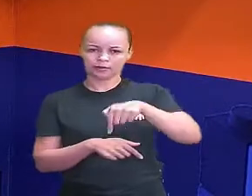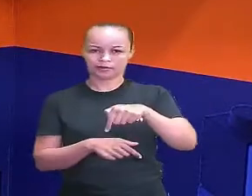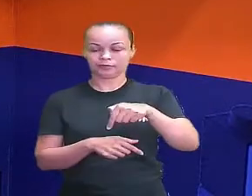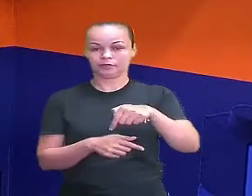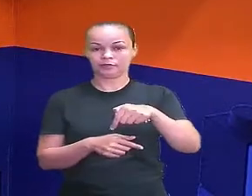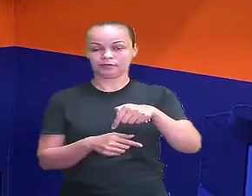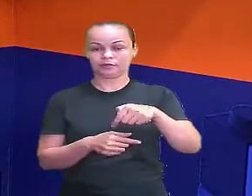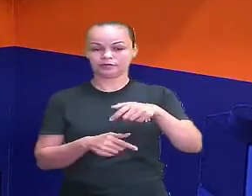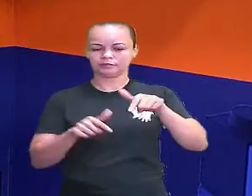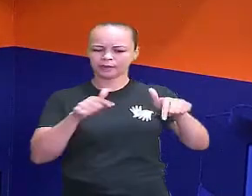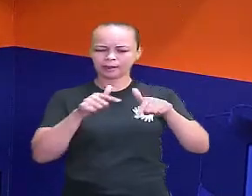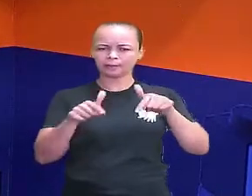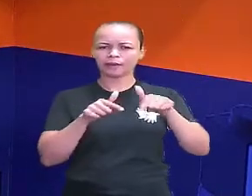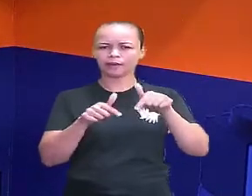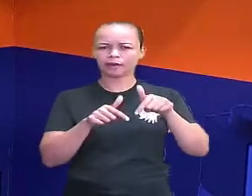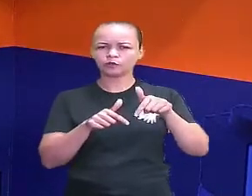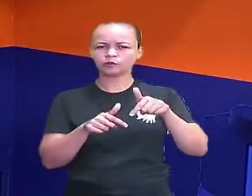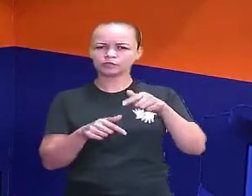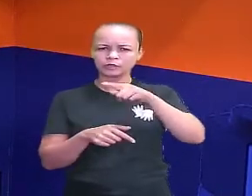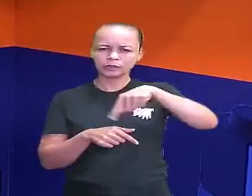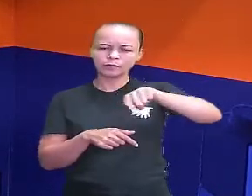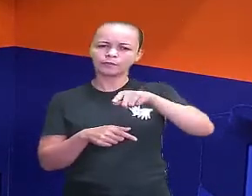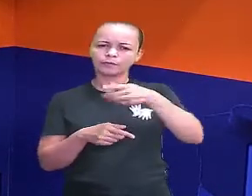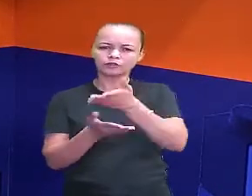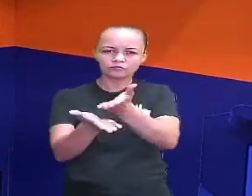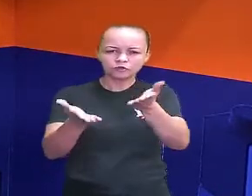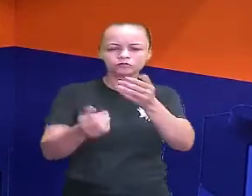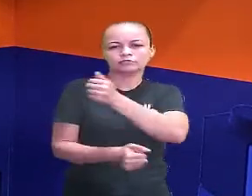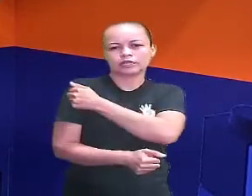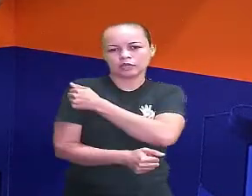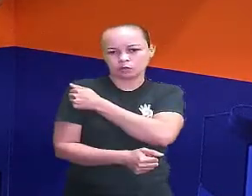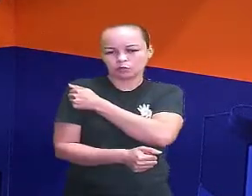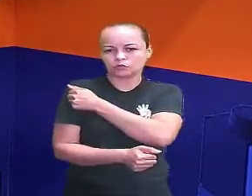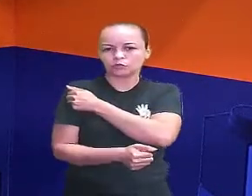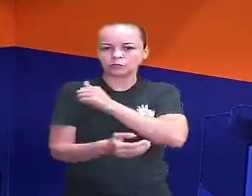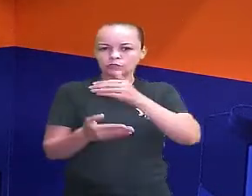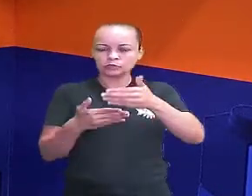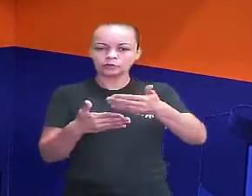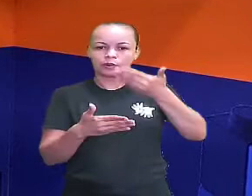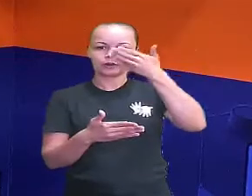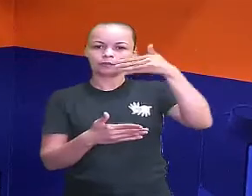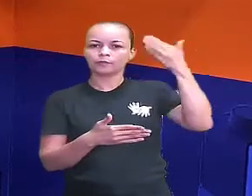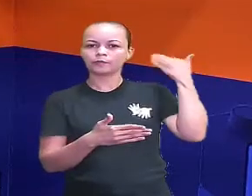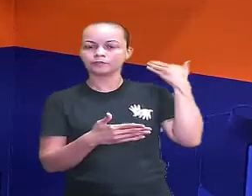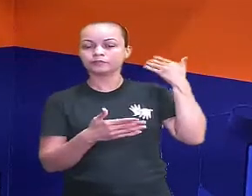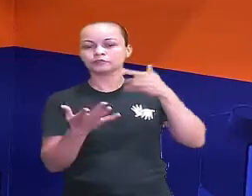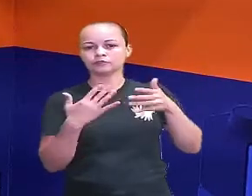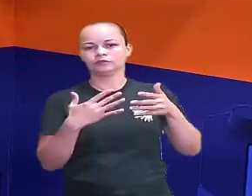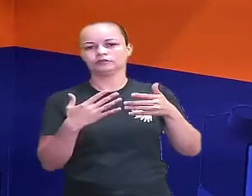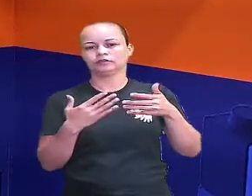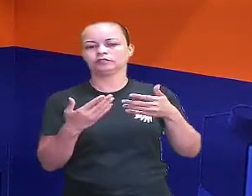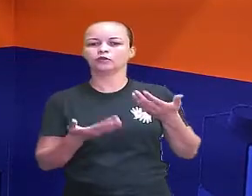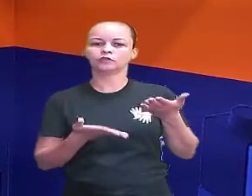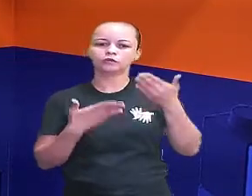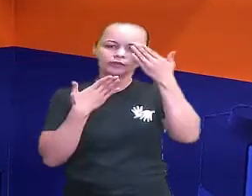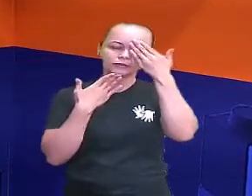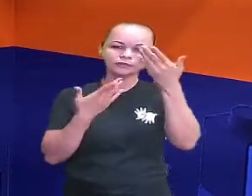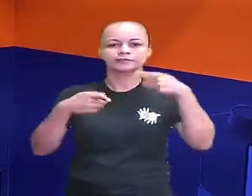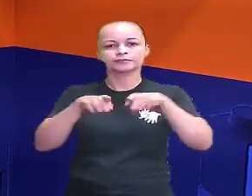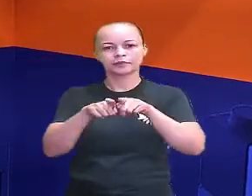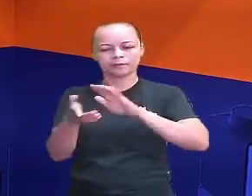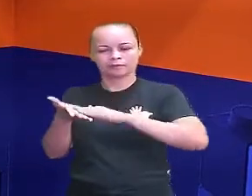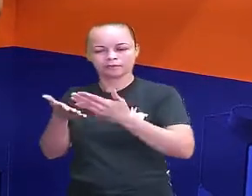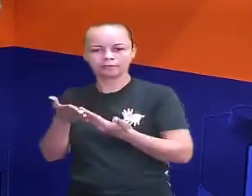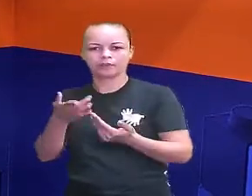só é possível por causa do trabalho dessas pessoas que estão aqui atrás. E eu não podia deixar de registrar também o meu muito obrigado à Bárbara, porque com certeza